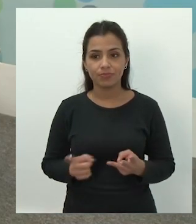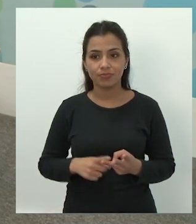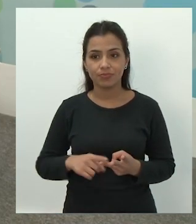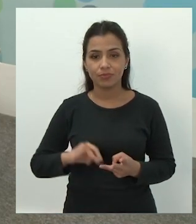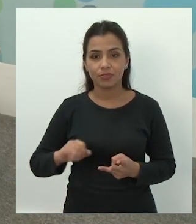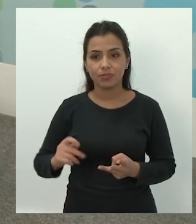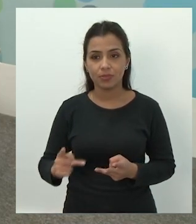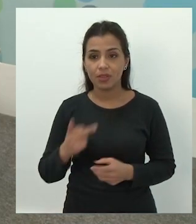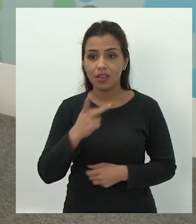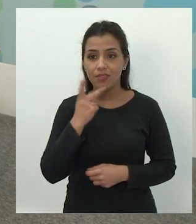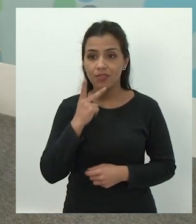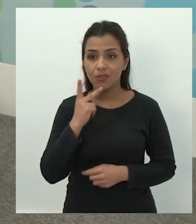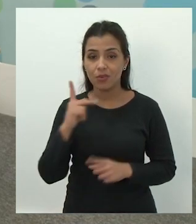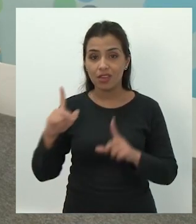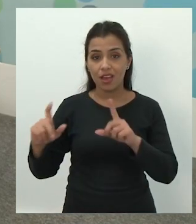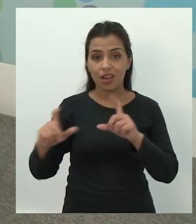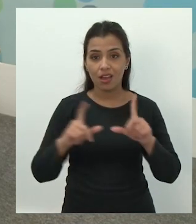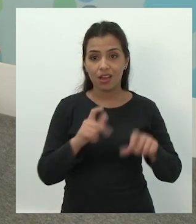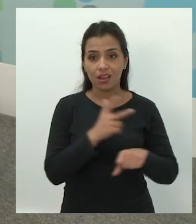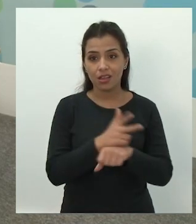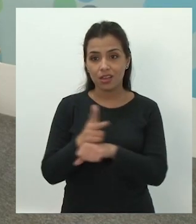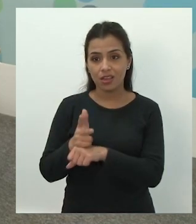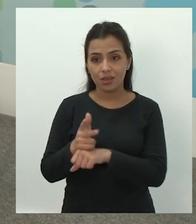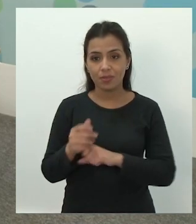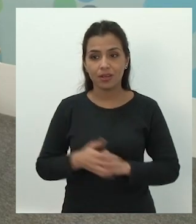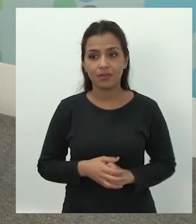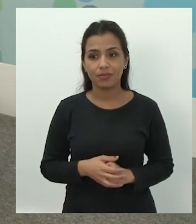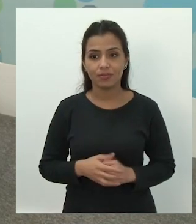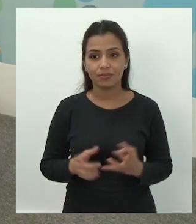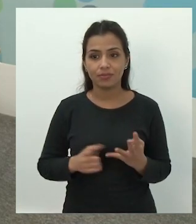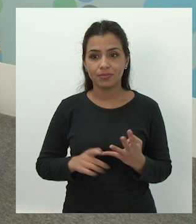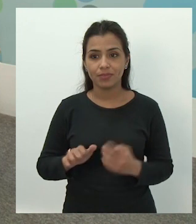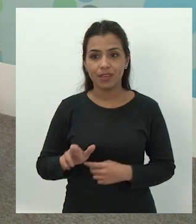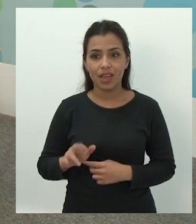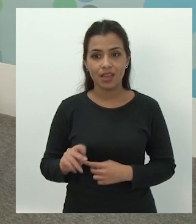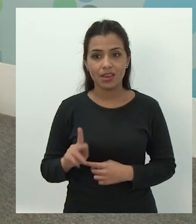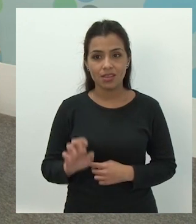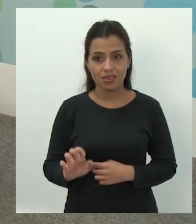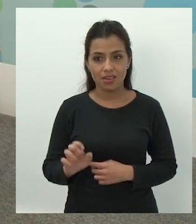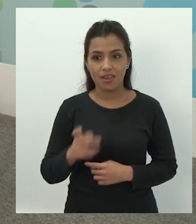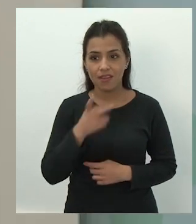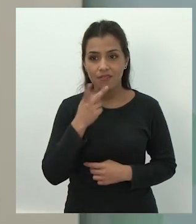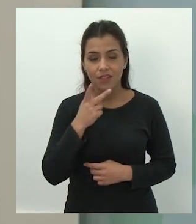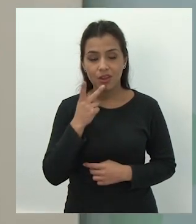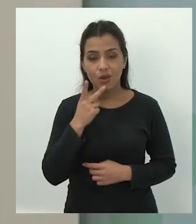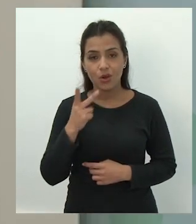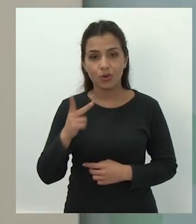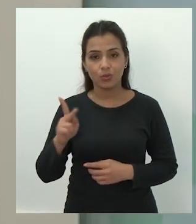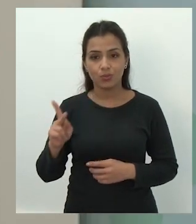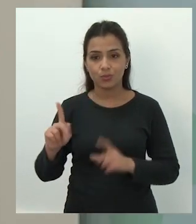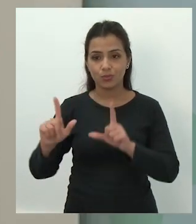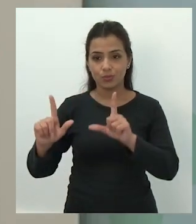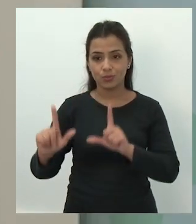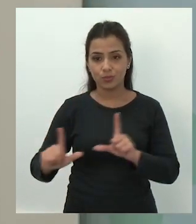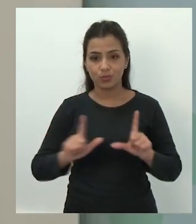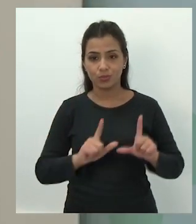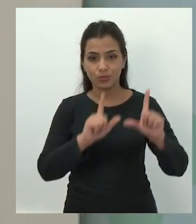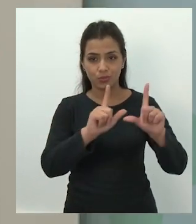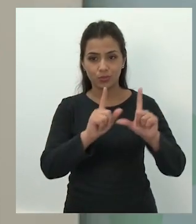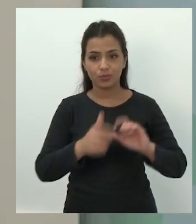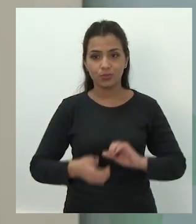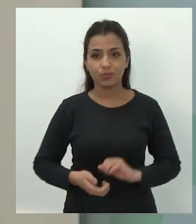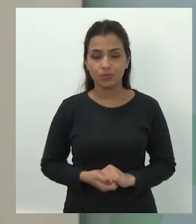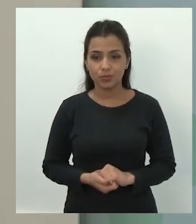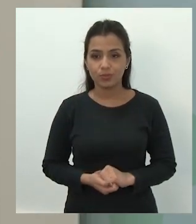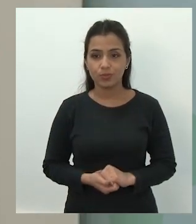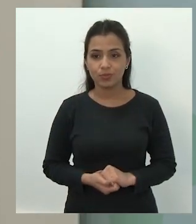da câmera. O Wellington, HQs. O Eric, stop motion. O J, 24 imagens